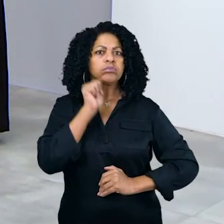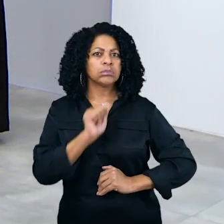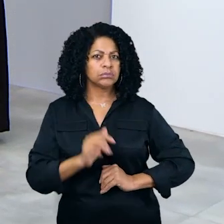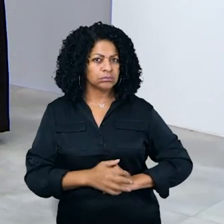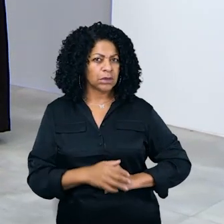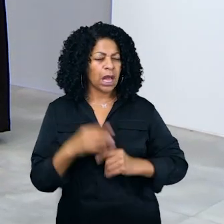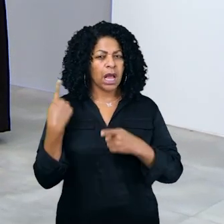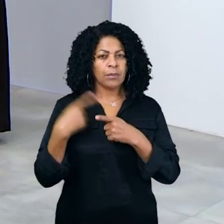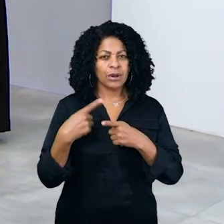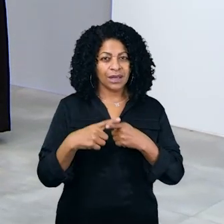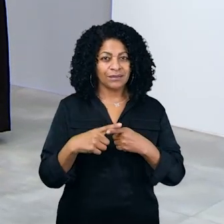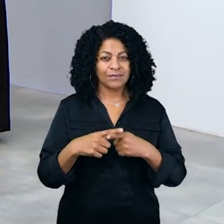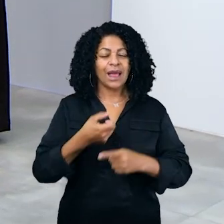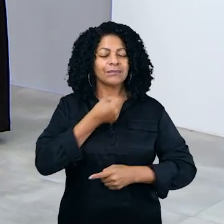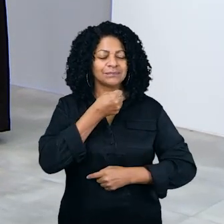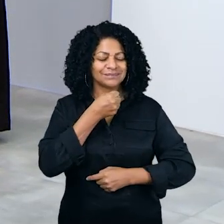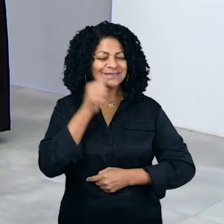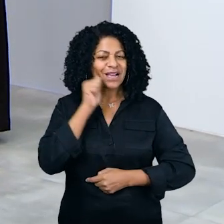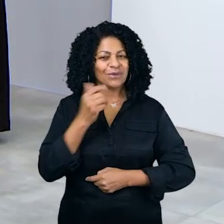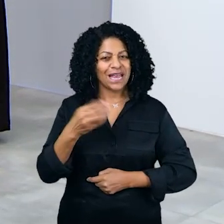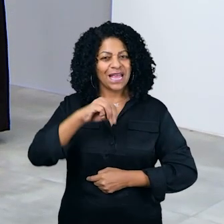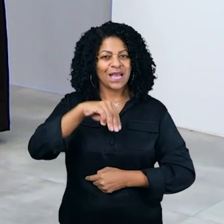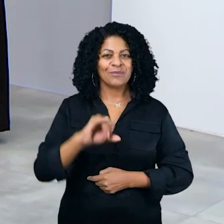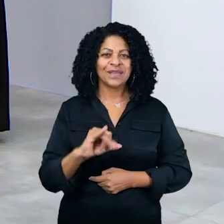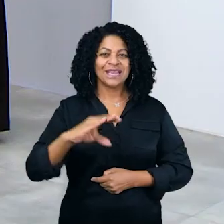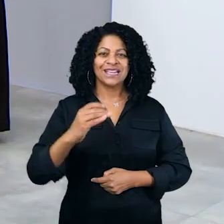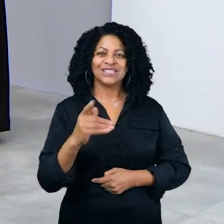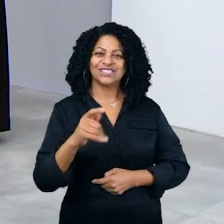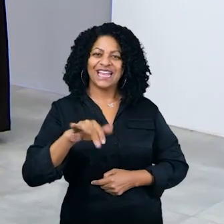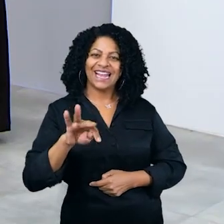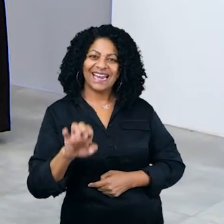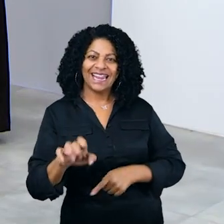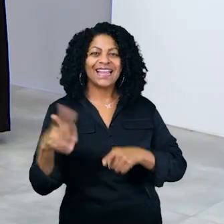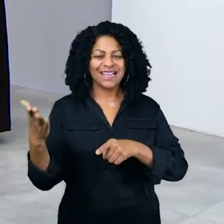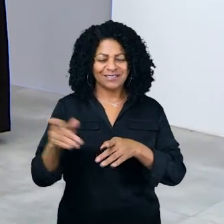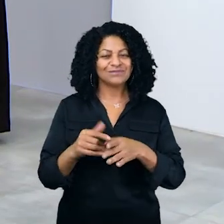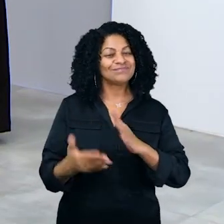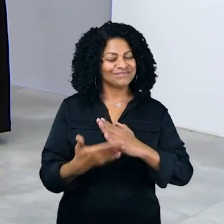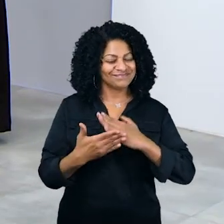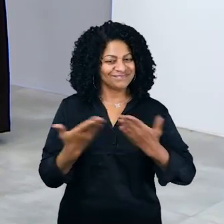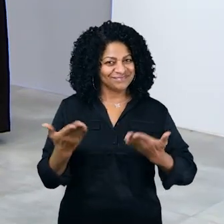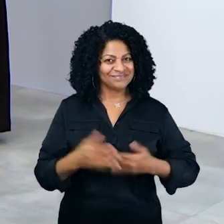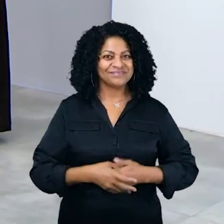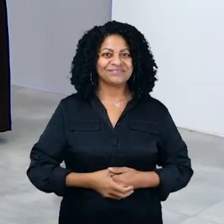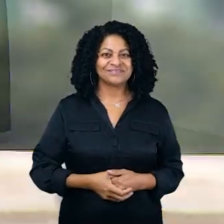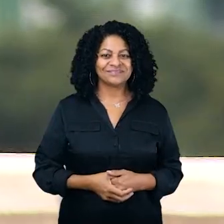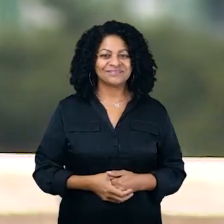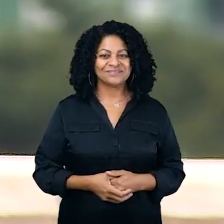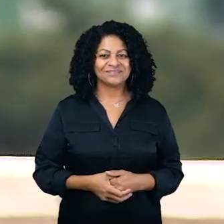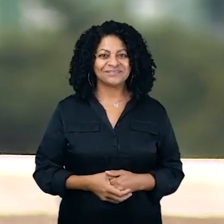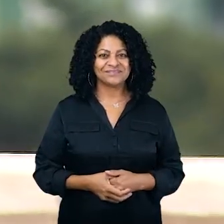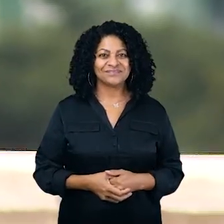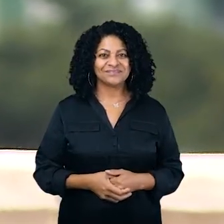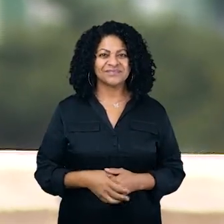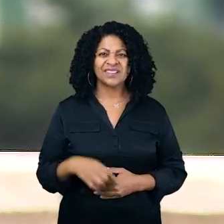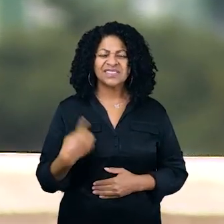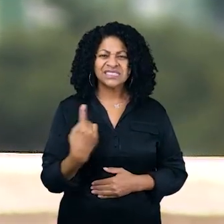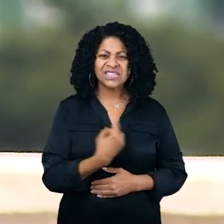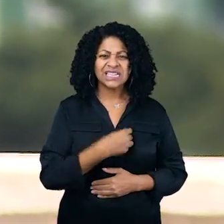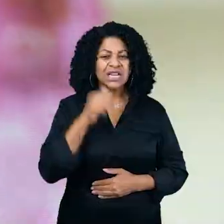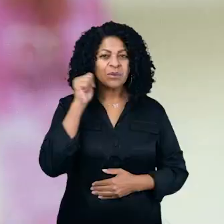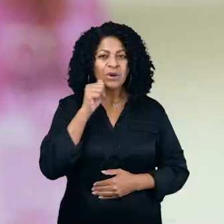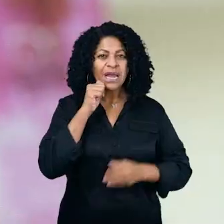e mulheres? A repórter Michele Chiapa preparou uma reportagem que nos ajuda nessa reflexão. Vamos ver. Somos